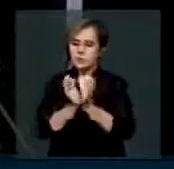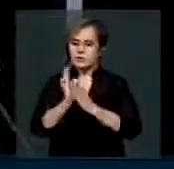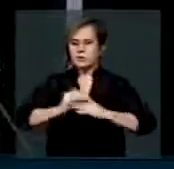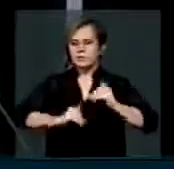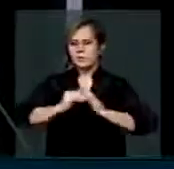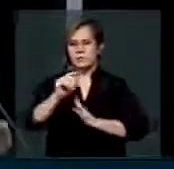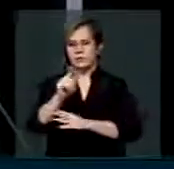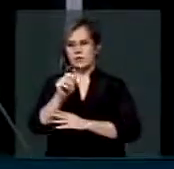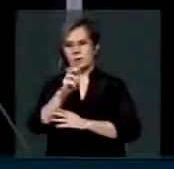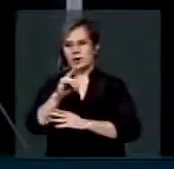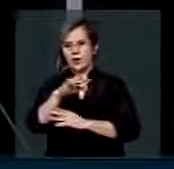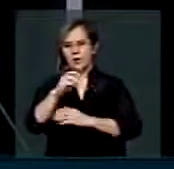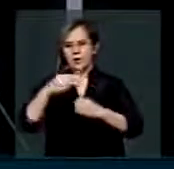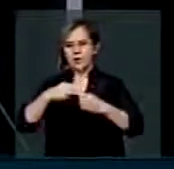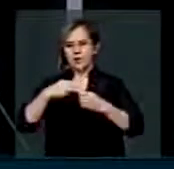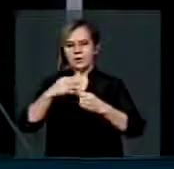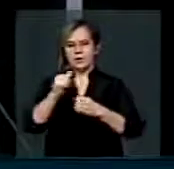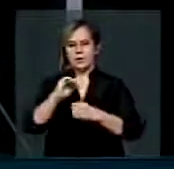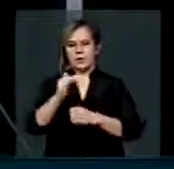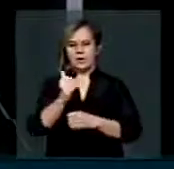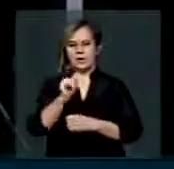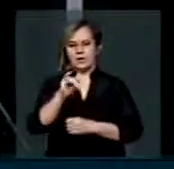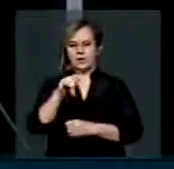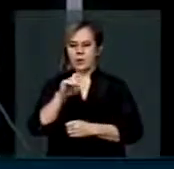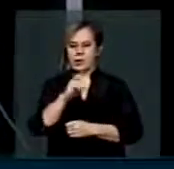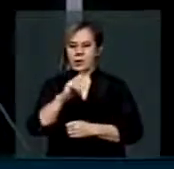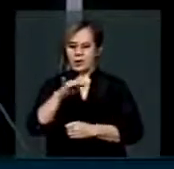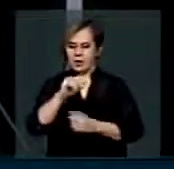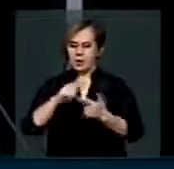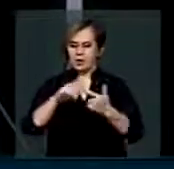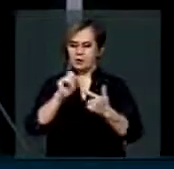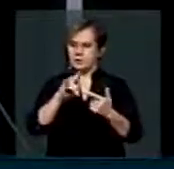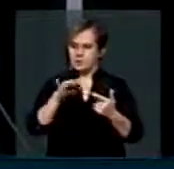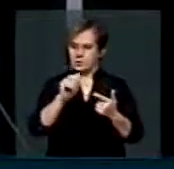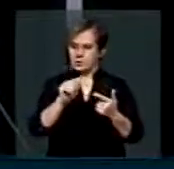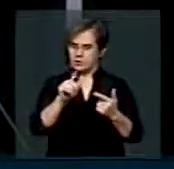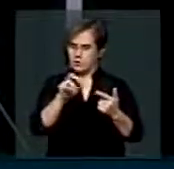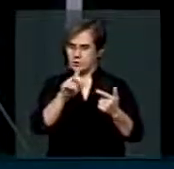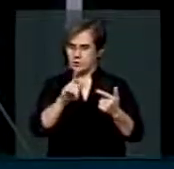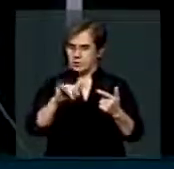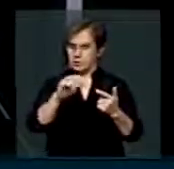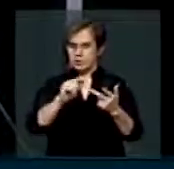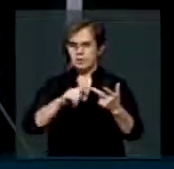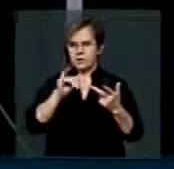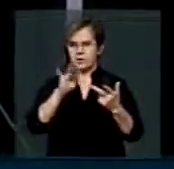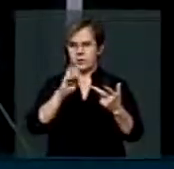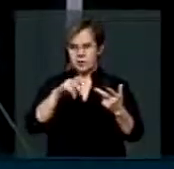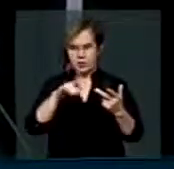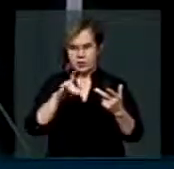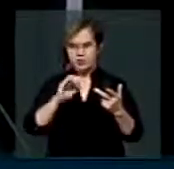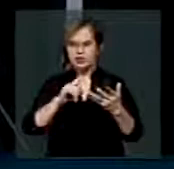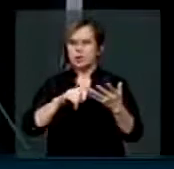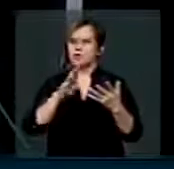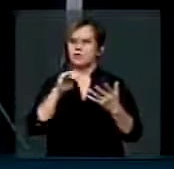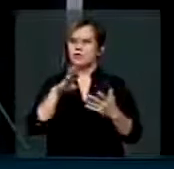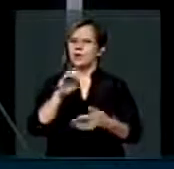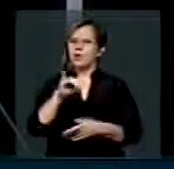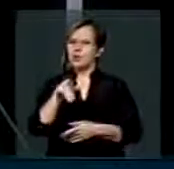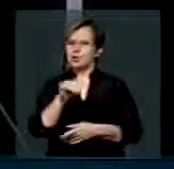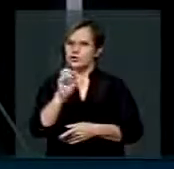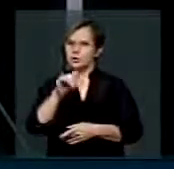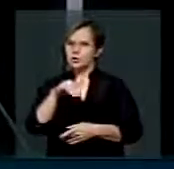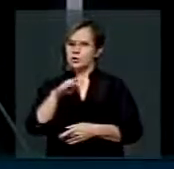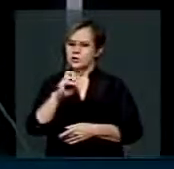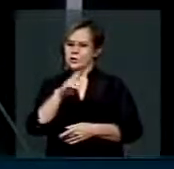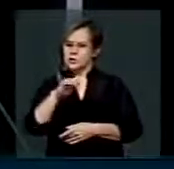garimpeiros do município de Açailândia, Santa Luzia, do Tide, de Bom Jardim, de Brejão e